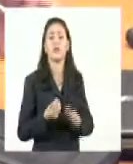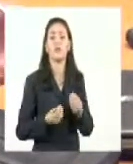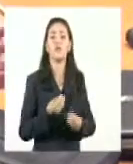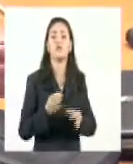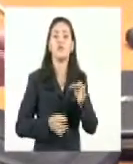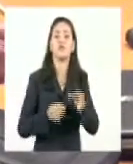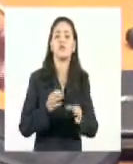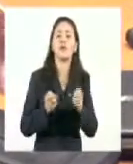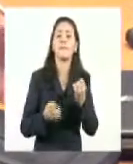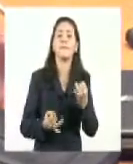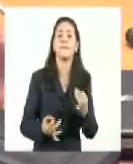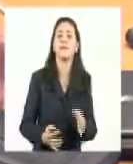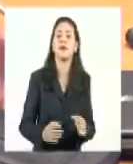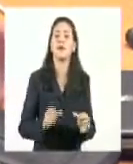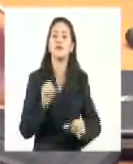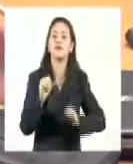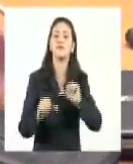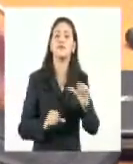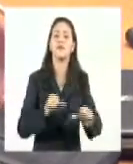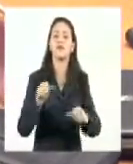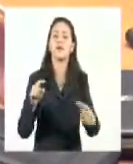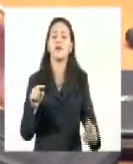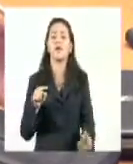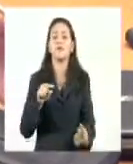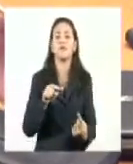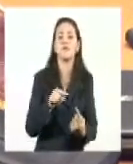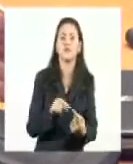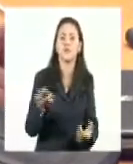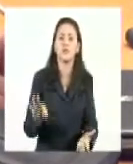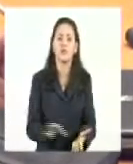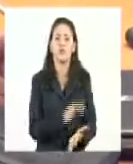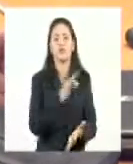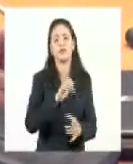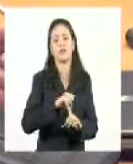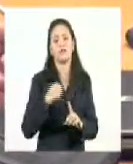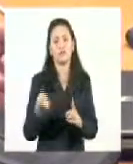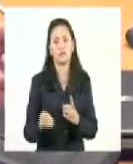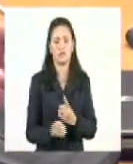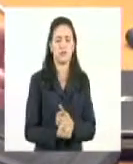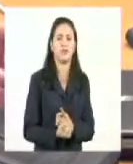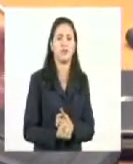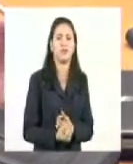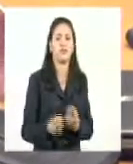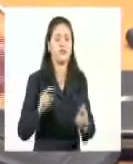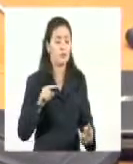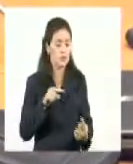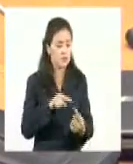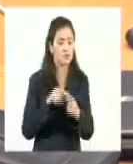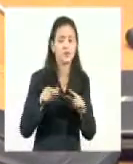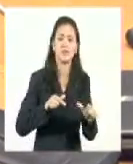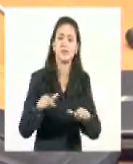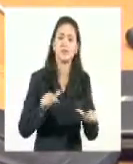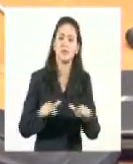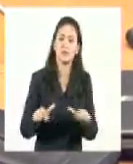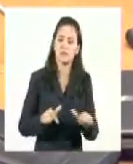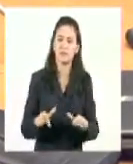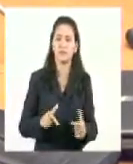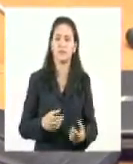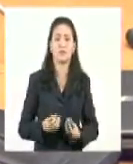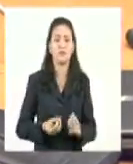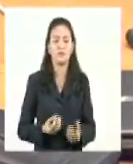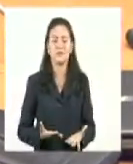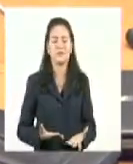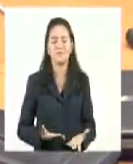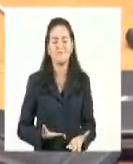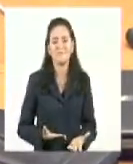mudança do objeto do contrato social, do objeto de serviço a prestar. Governador,